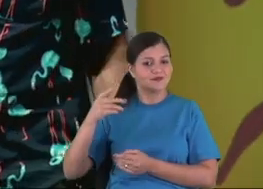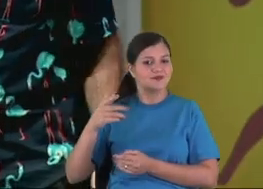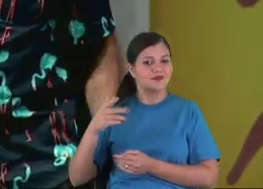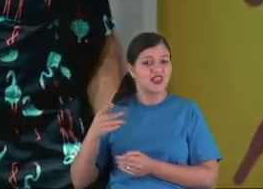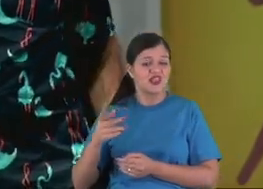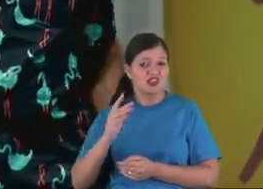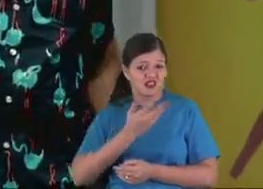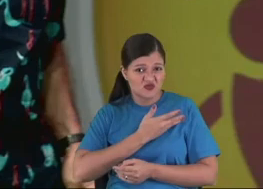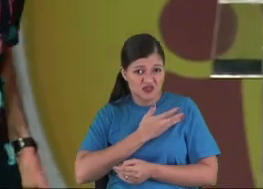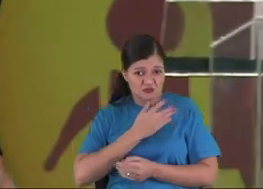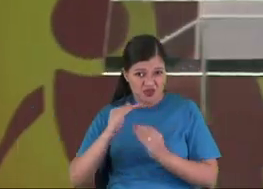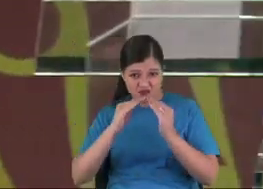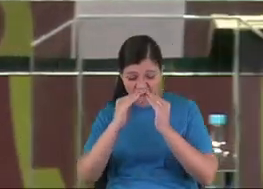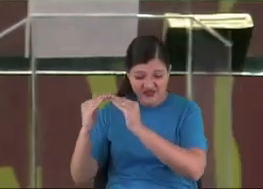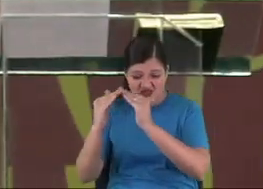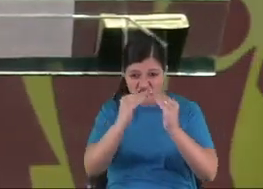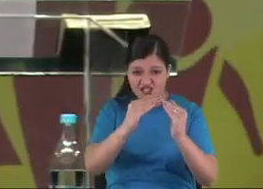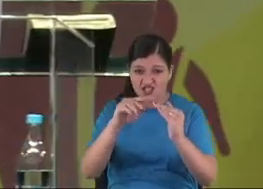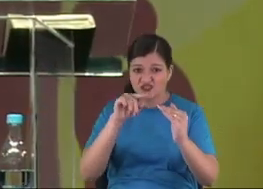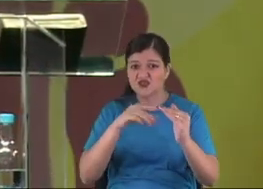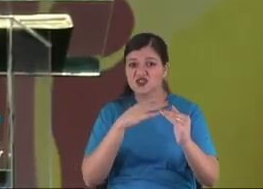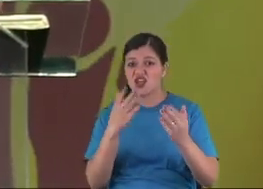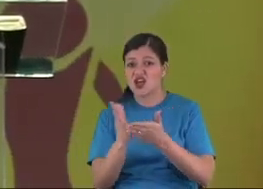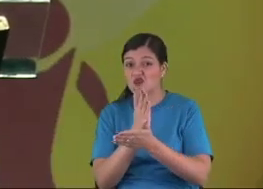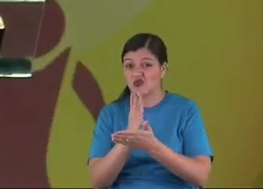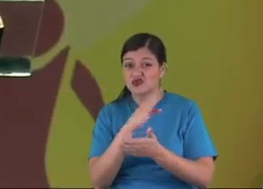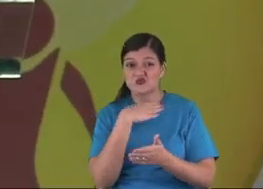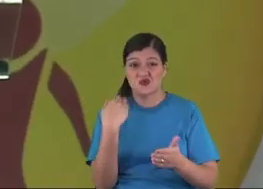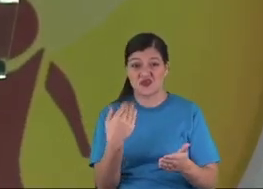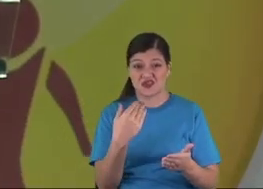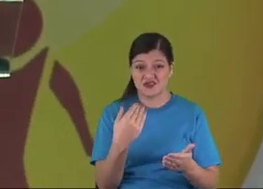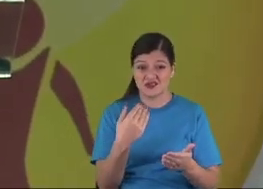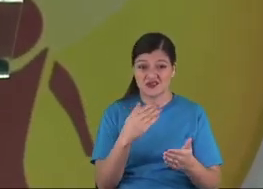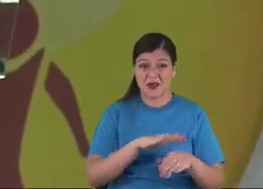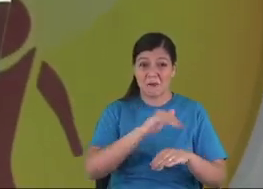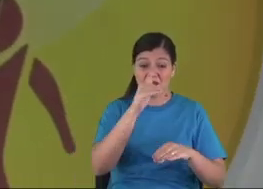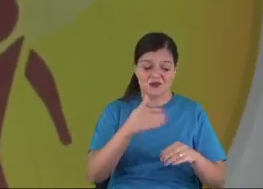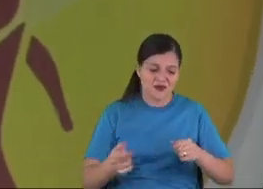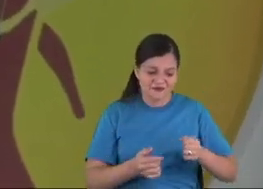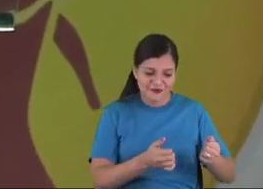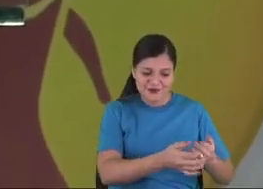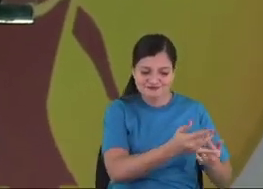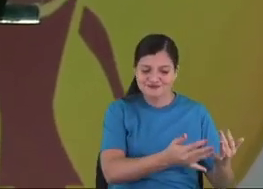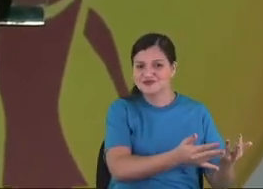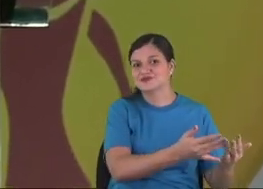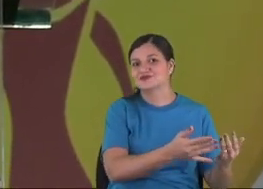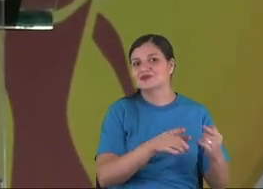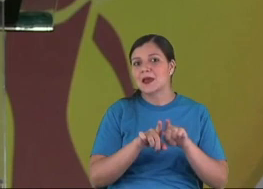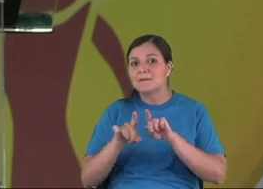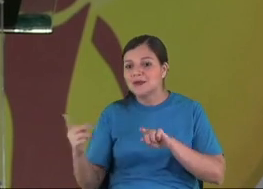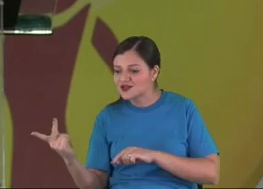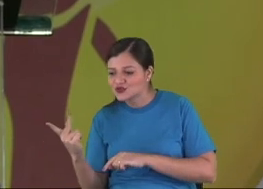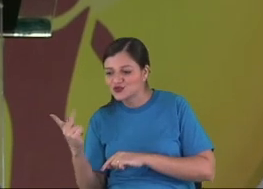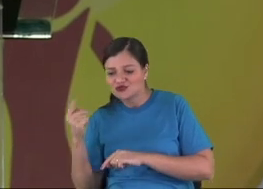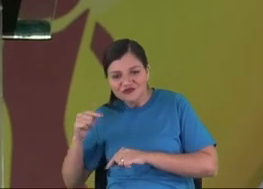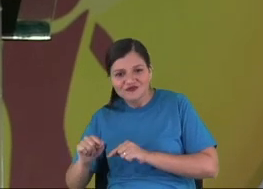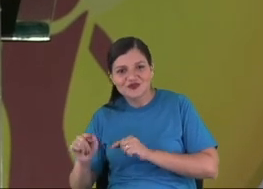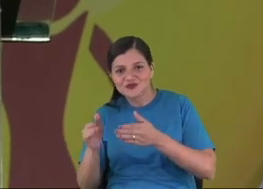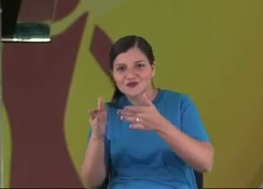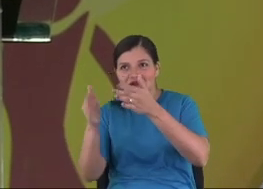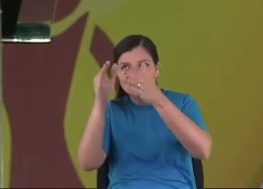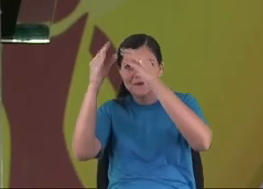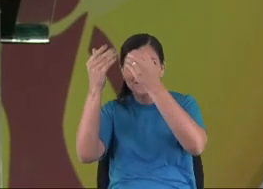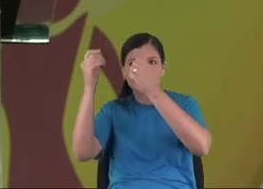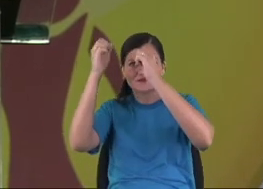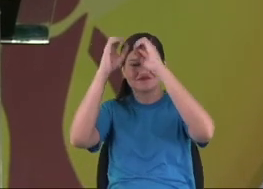e a maioria foi para o inferno. E ela colocou os dois no caminho do céu, e ainda no